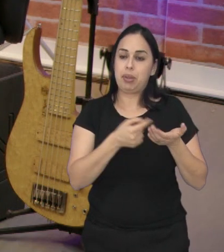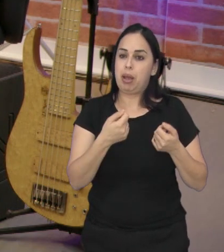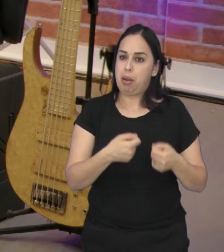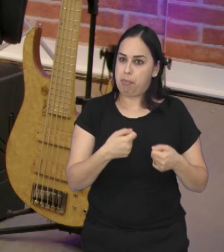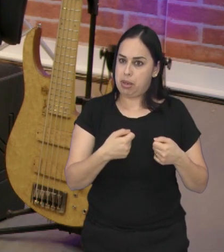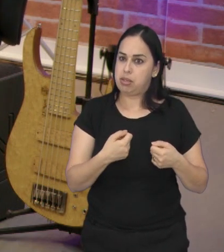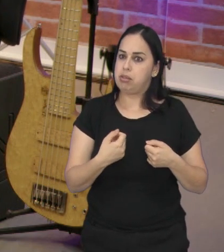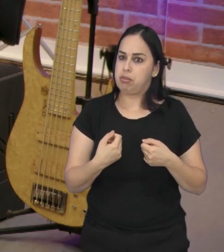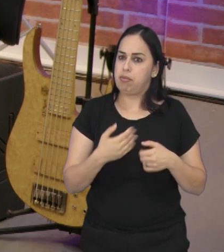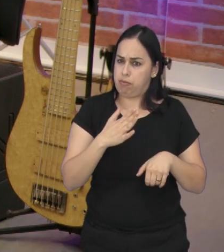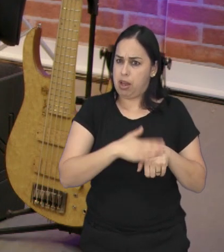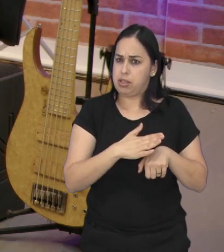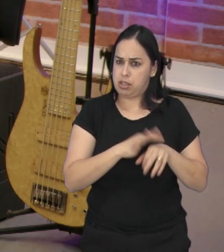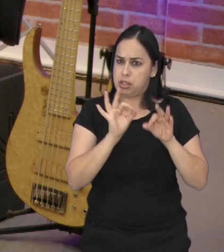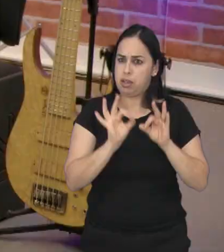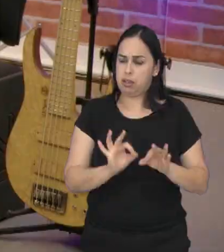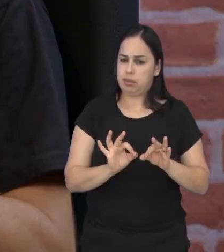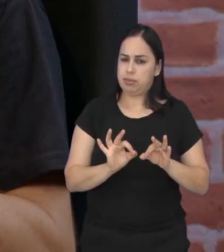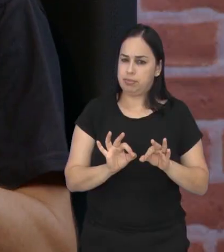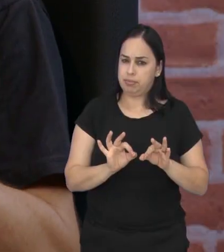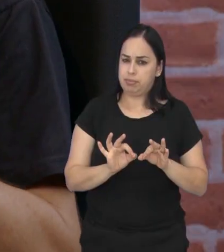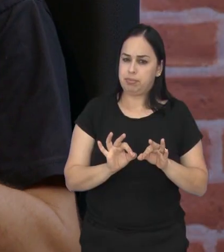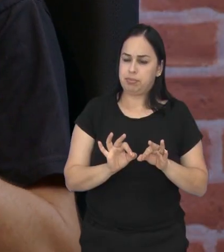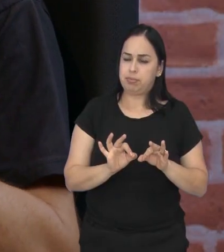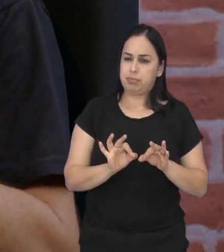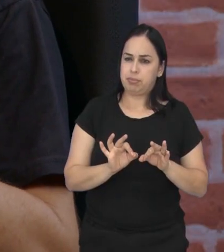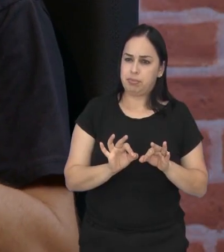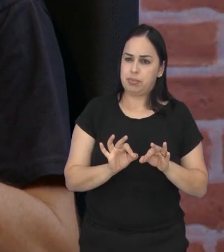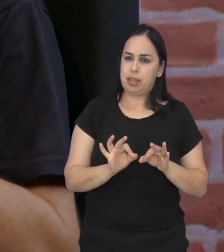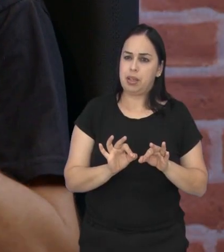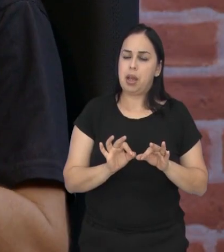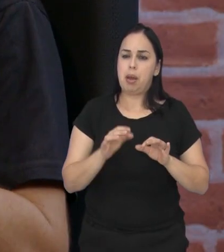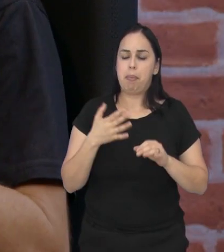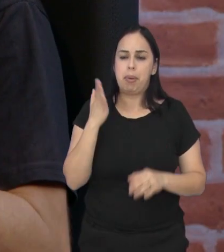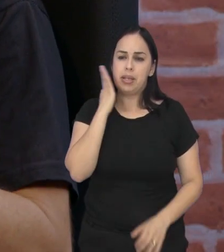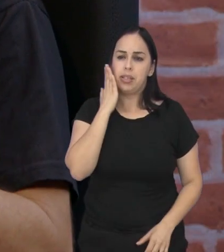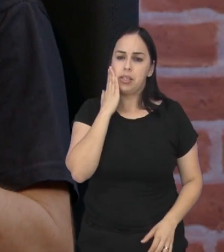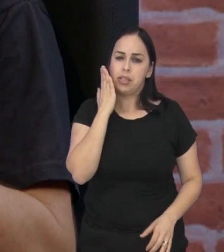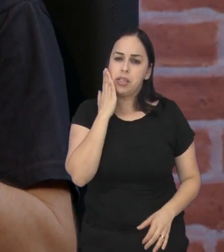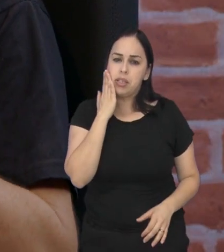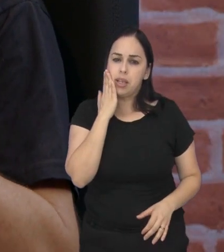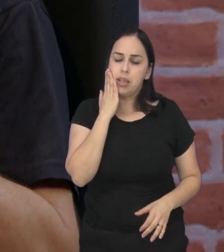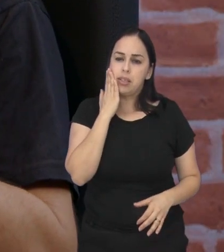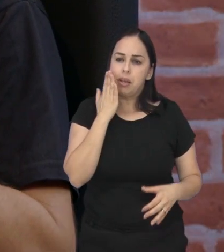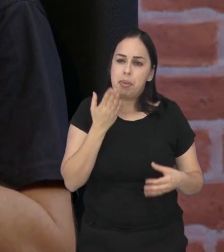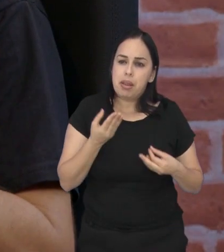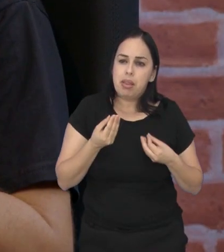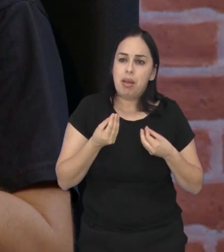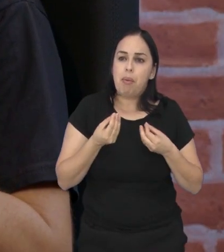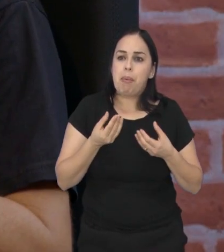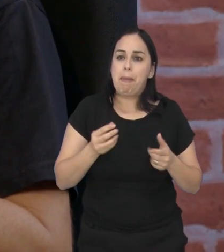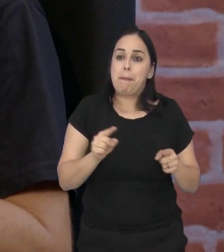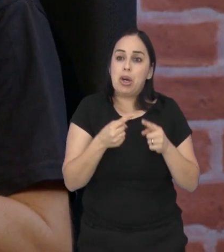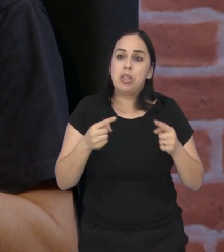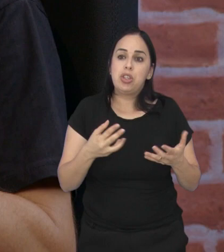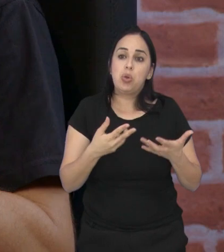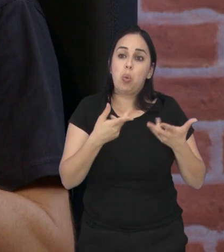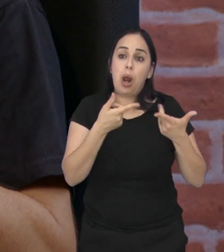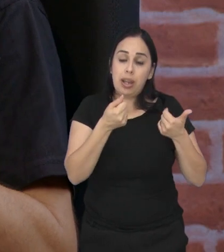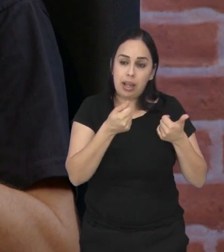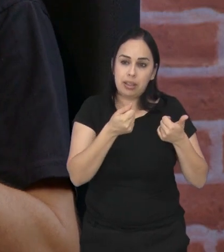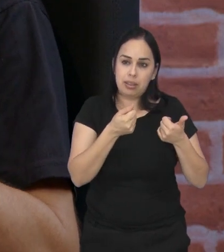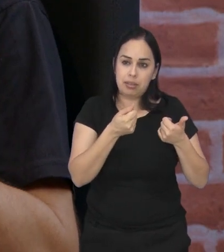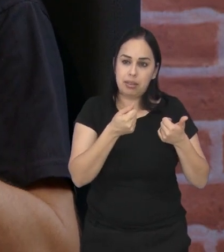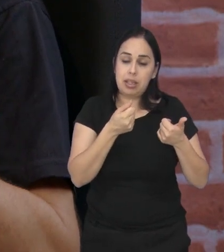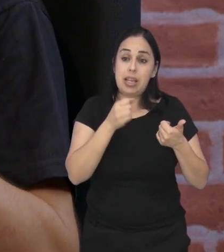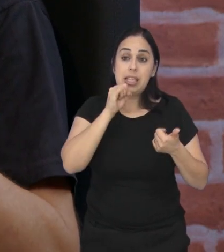preciso entregar algo pra uma pessoa. Entende? Eu preciso colocar ali na mesa um produto de qualidade, Uhum. porque senão outro